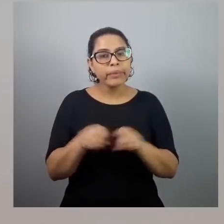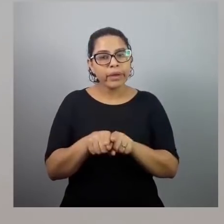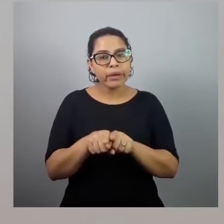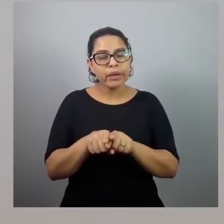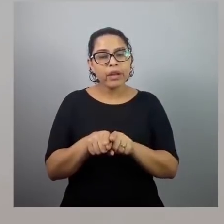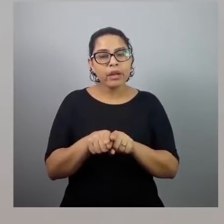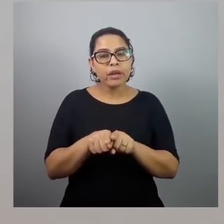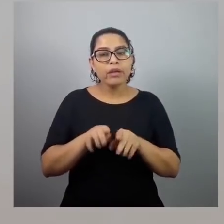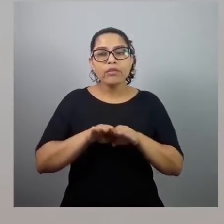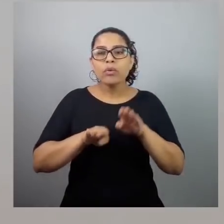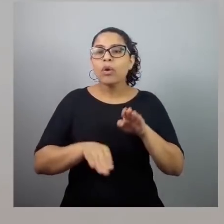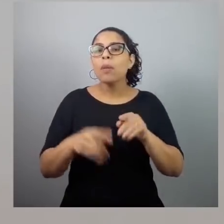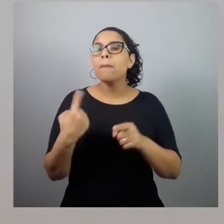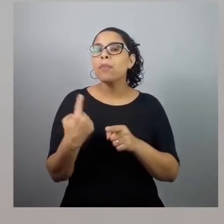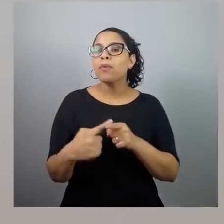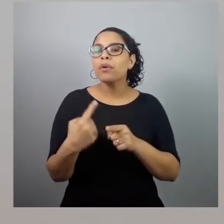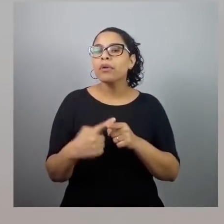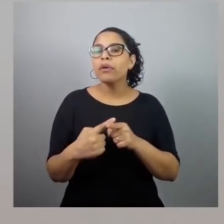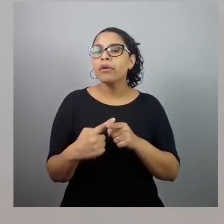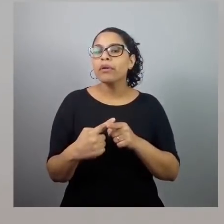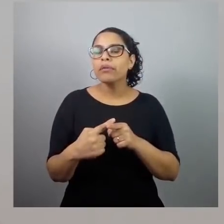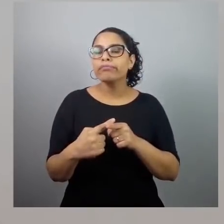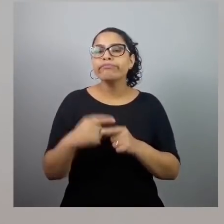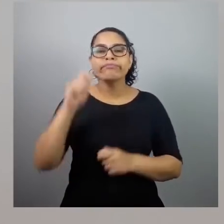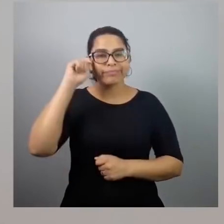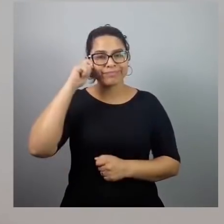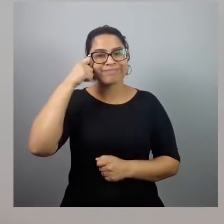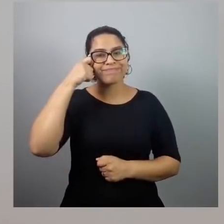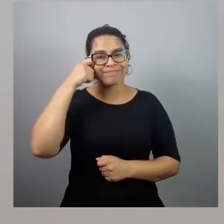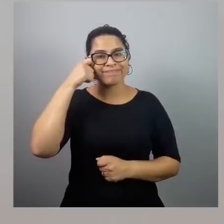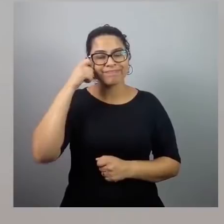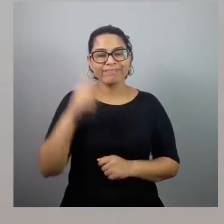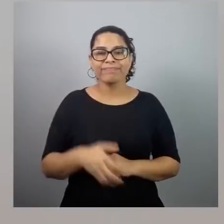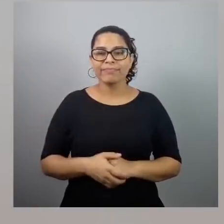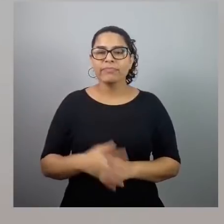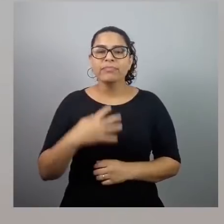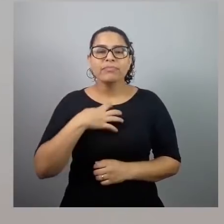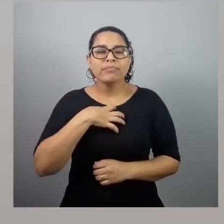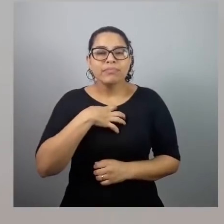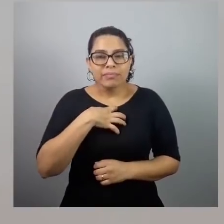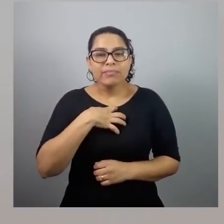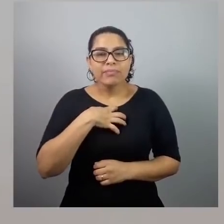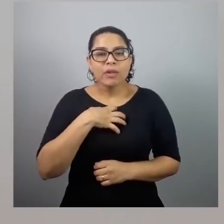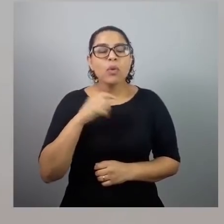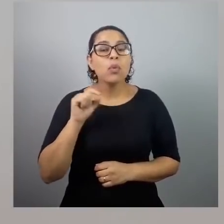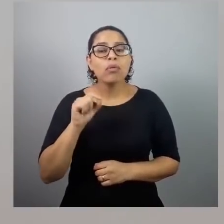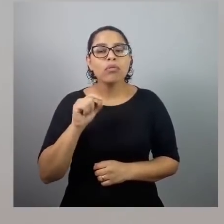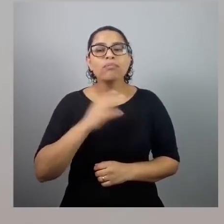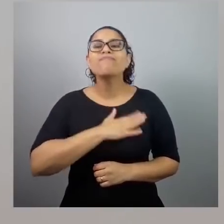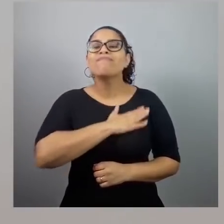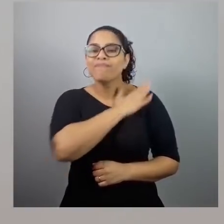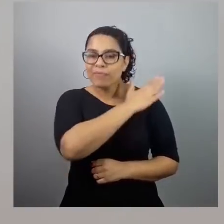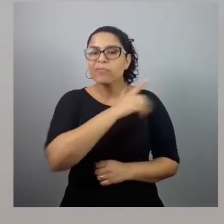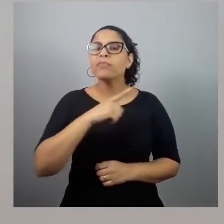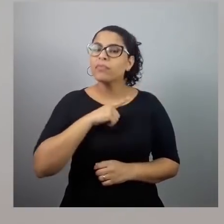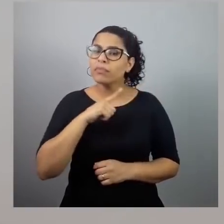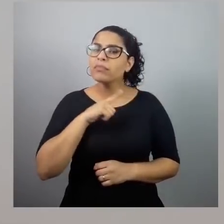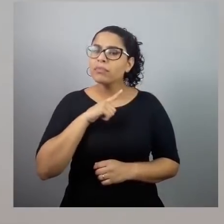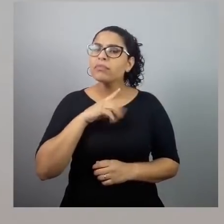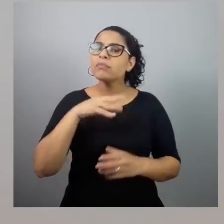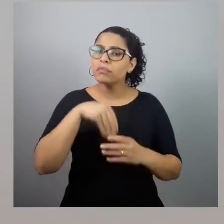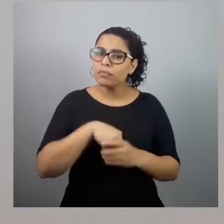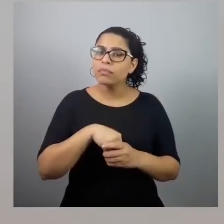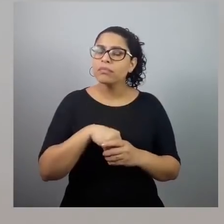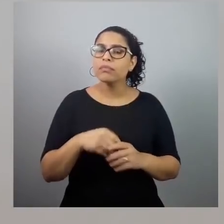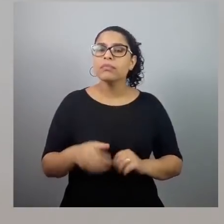muitas vezes ela foi excluída na hora da escolha do time por ser negra? Ela sentia que havia um preconceito